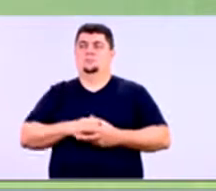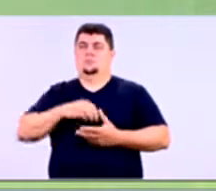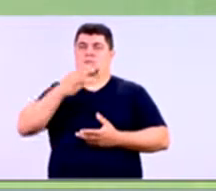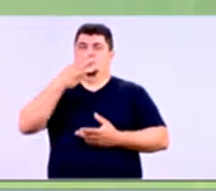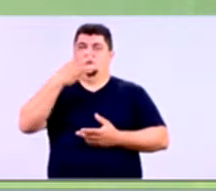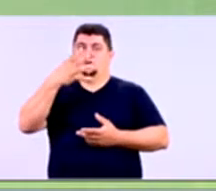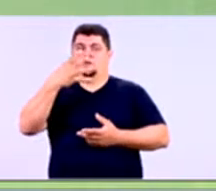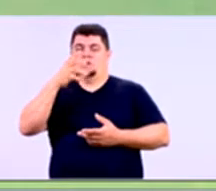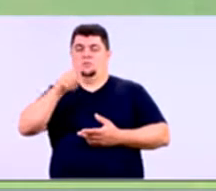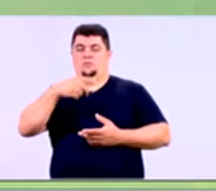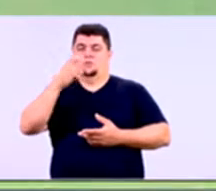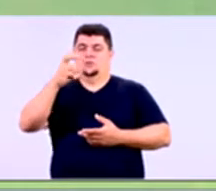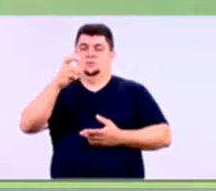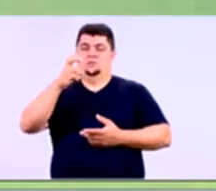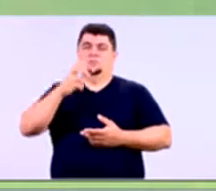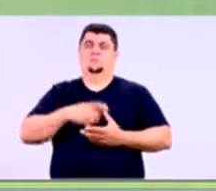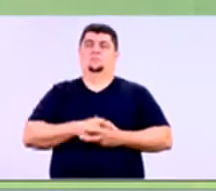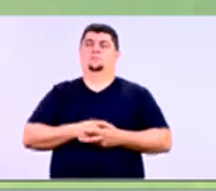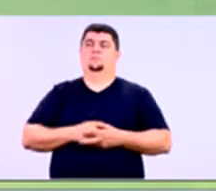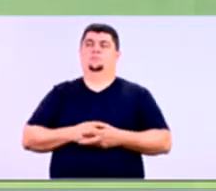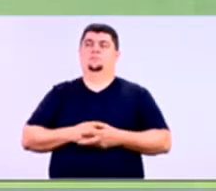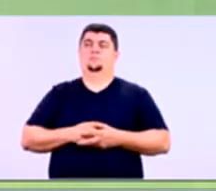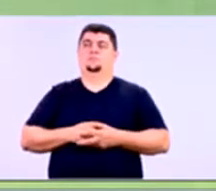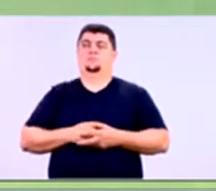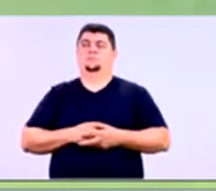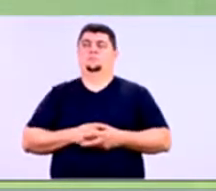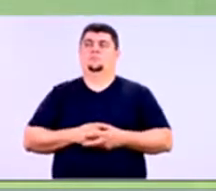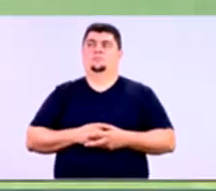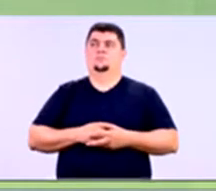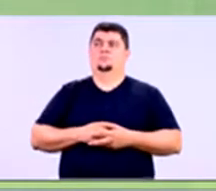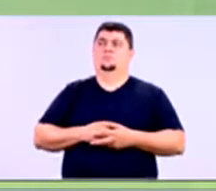unidade maior, ou seja,